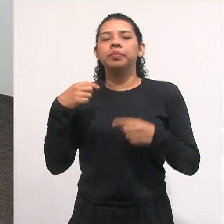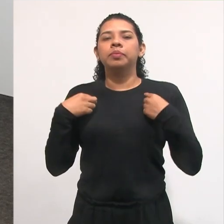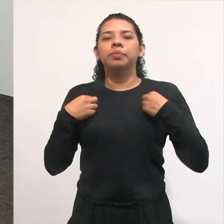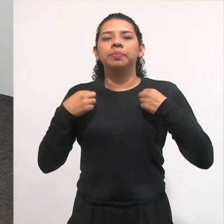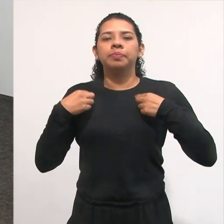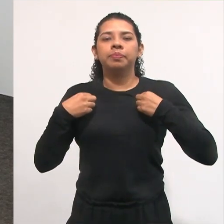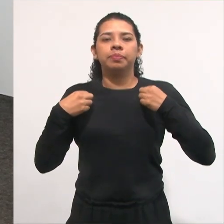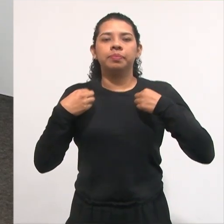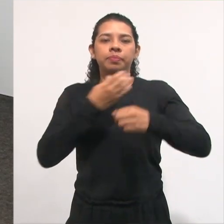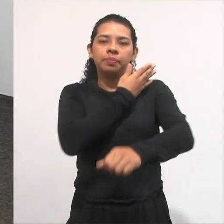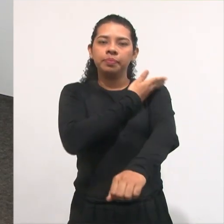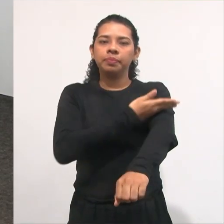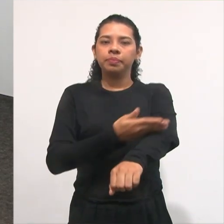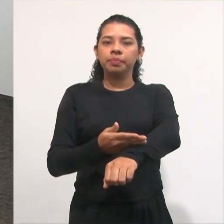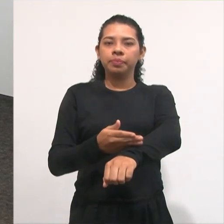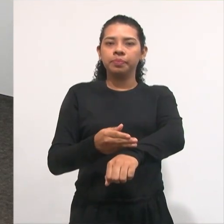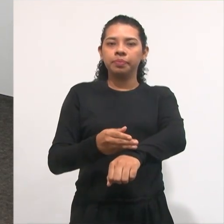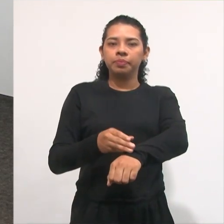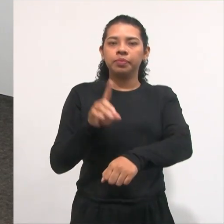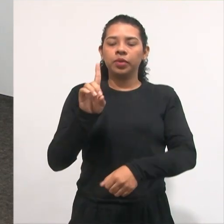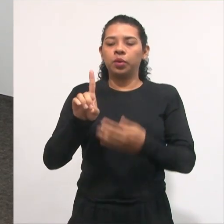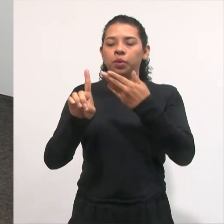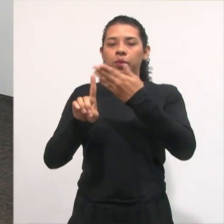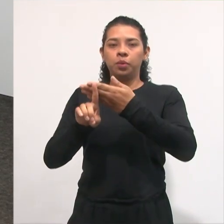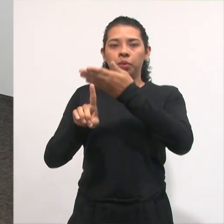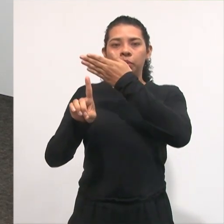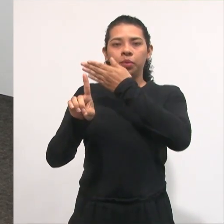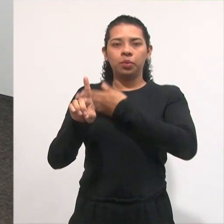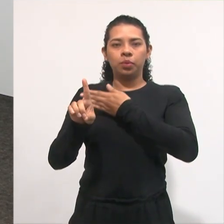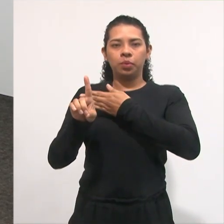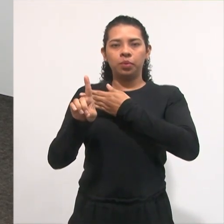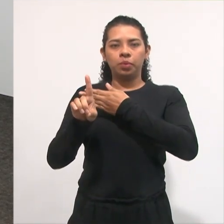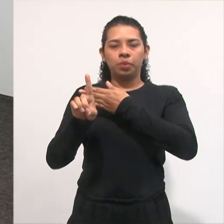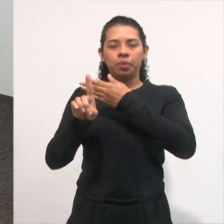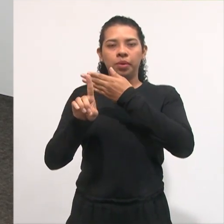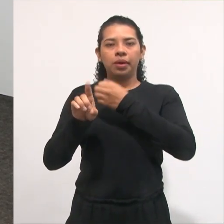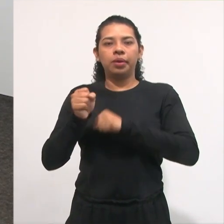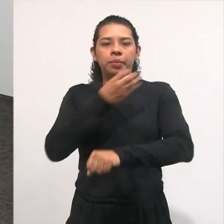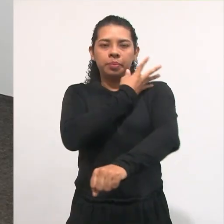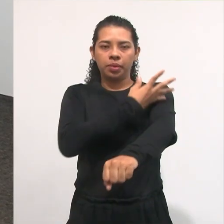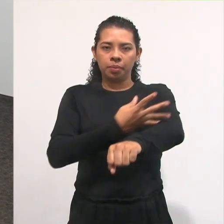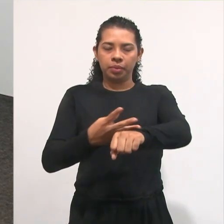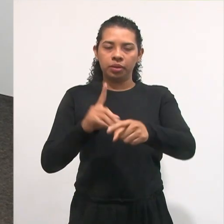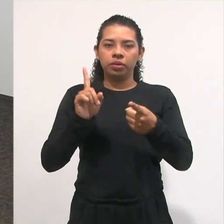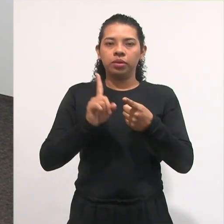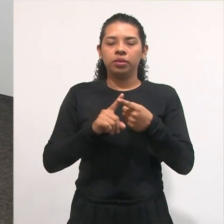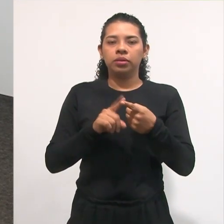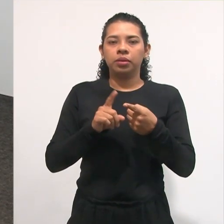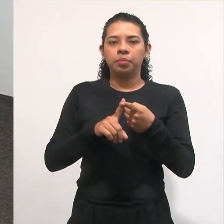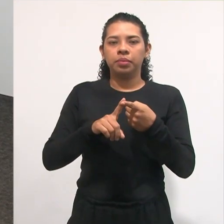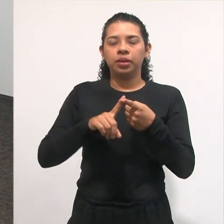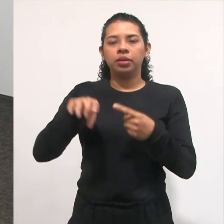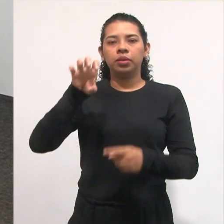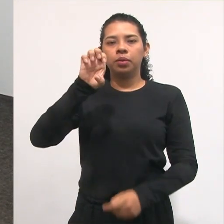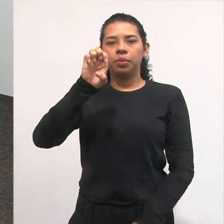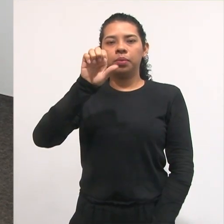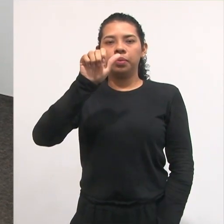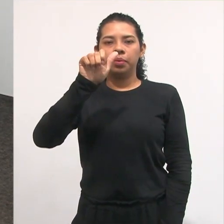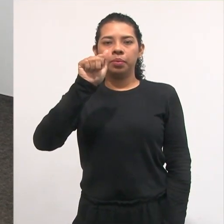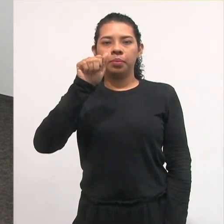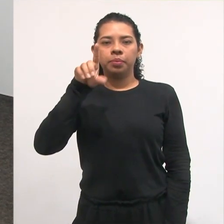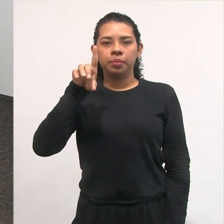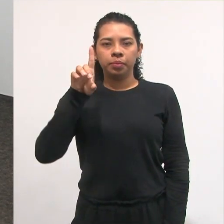marrom. Atrás de mim, paredes brancas, com linhas cinza e umas letras grandes, formando a